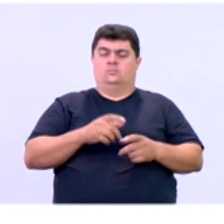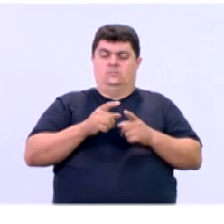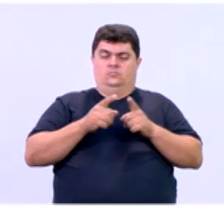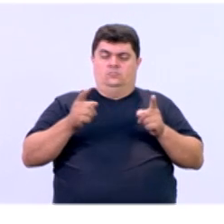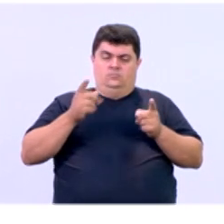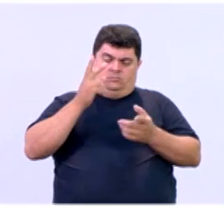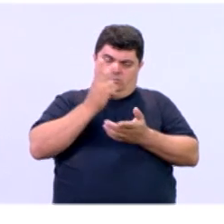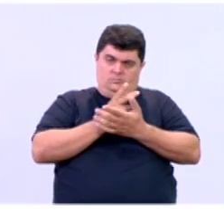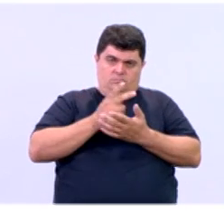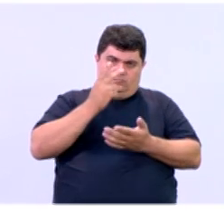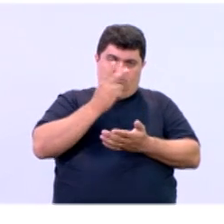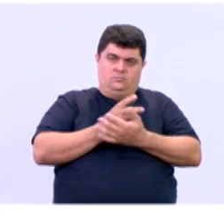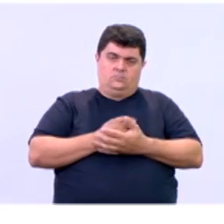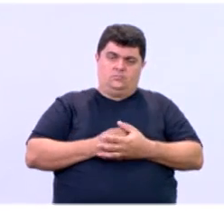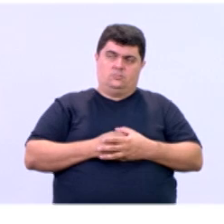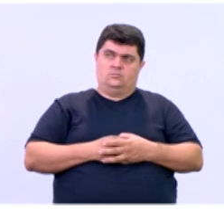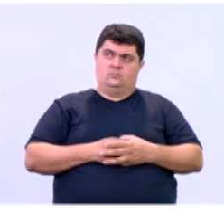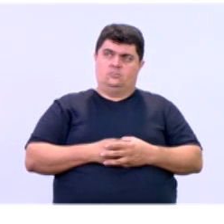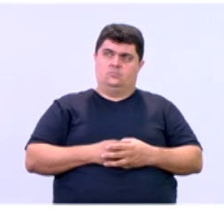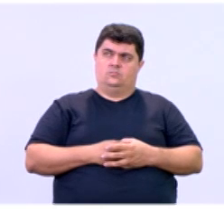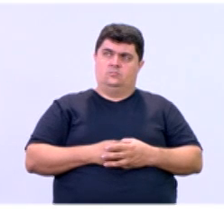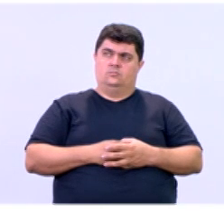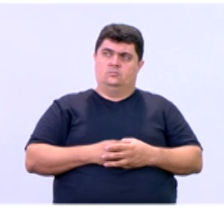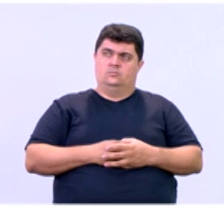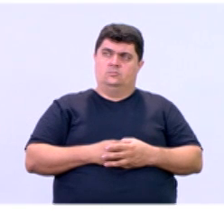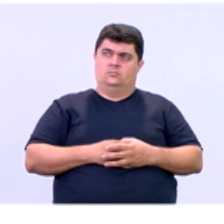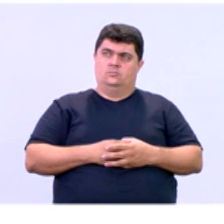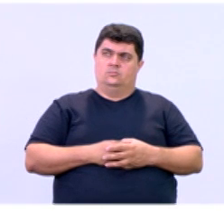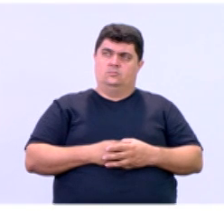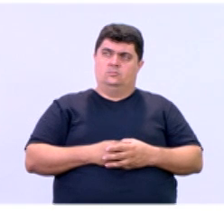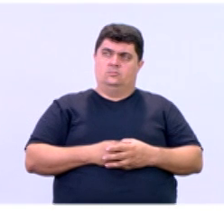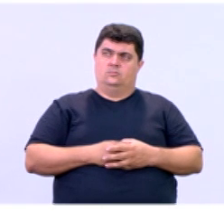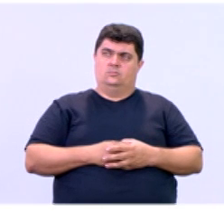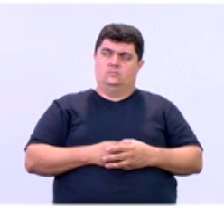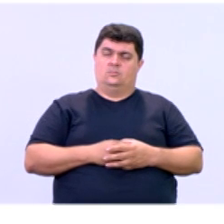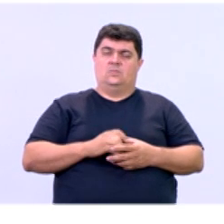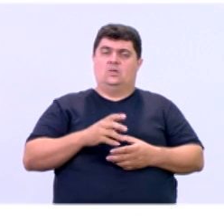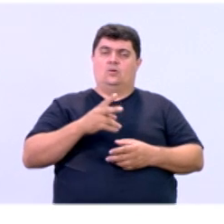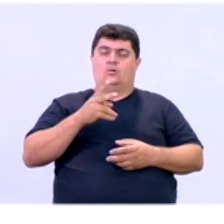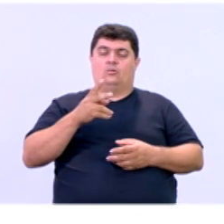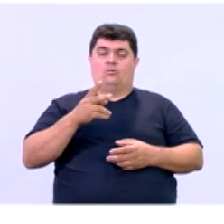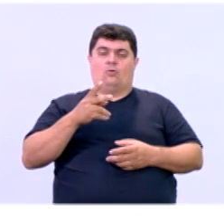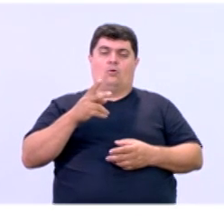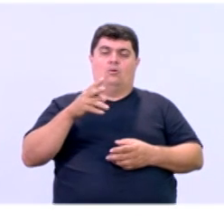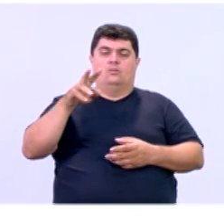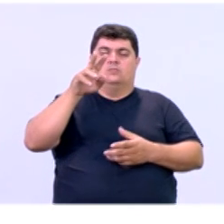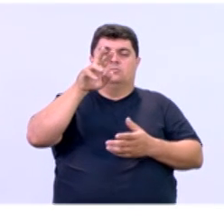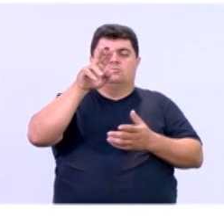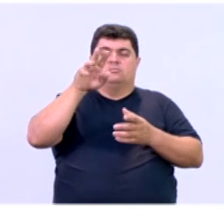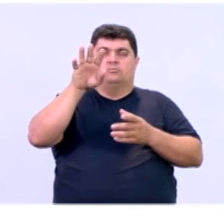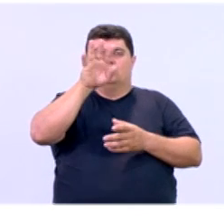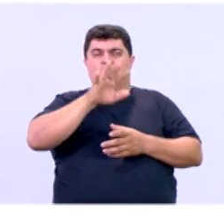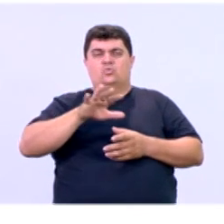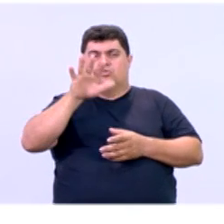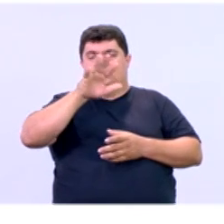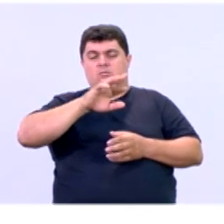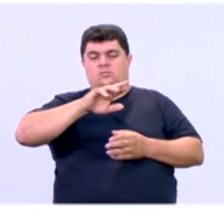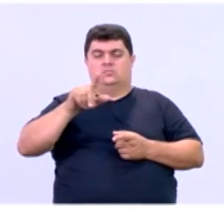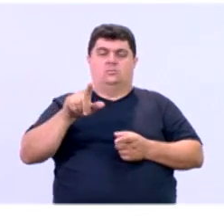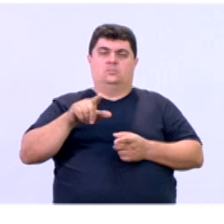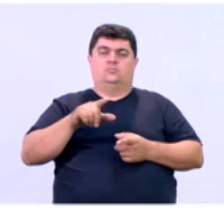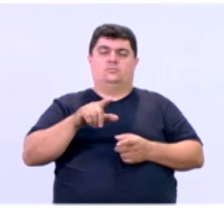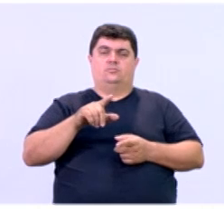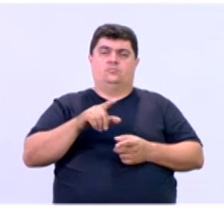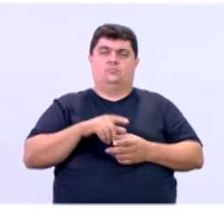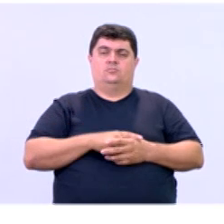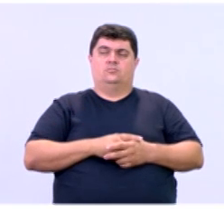máximo. Só mudou a parte visual, tá? Continua o mesmo